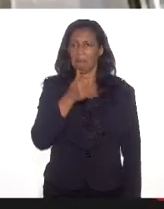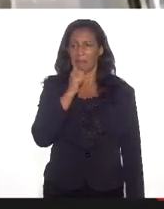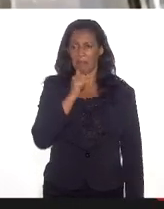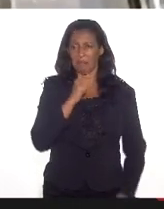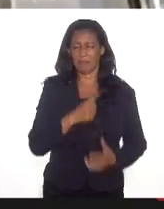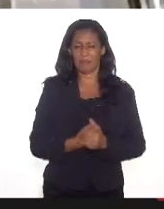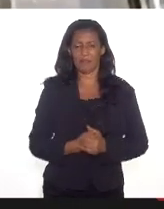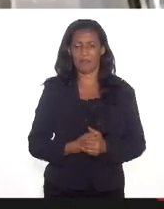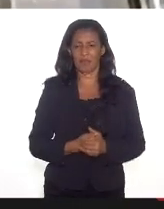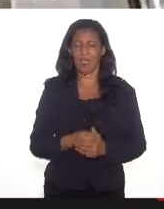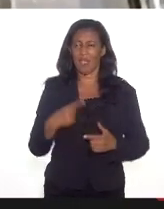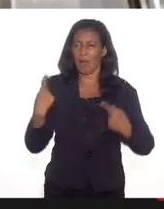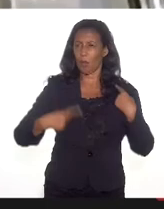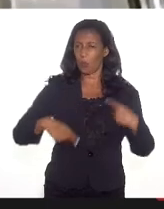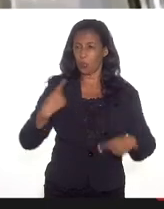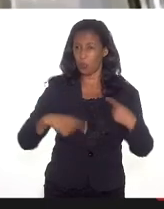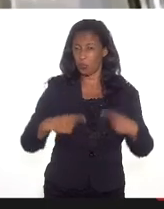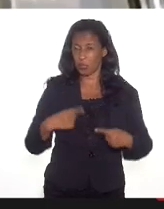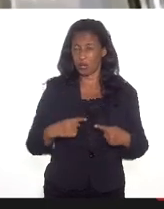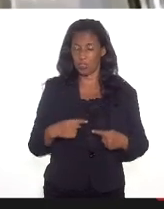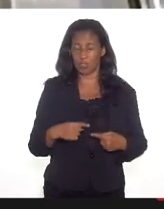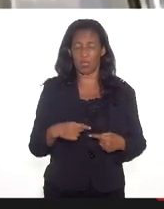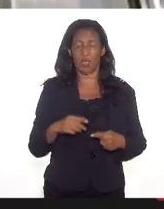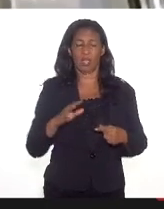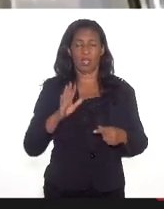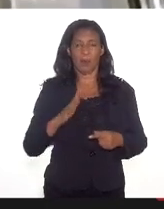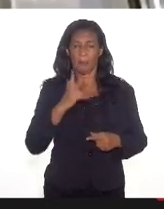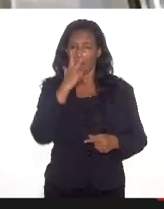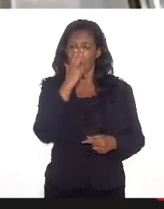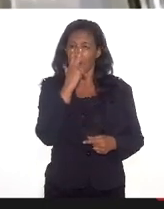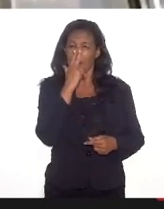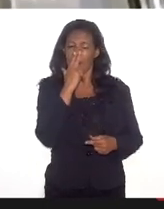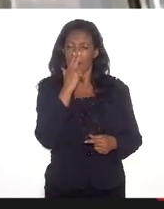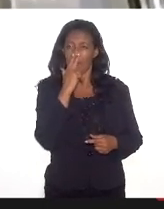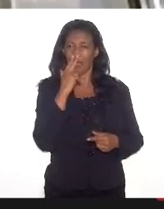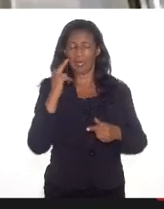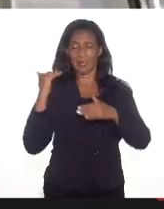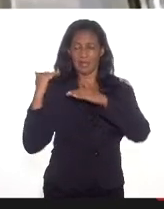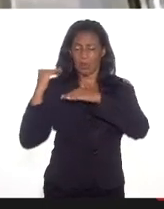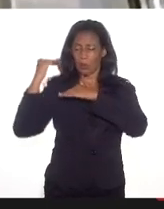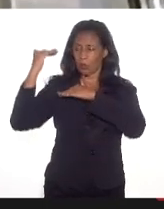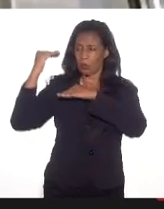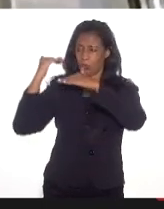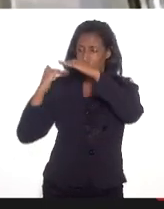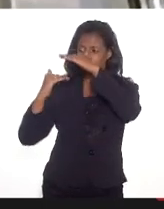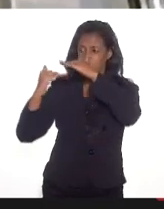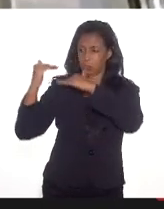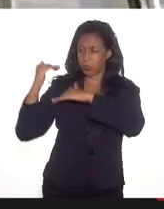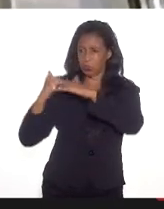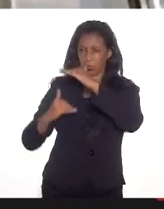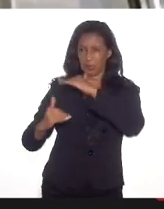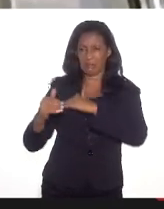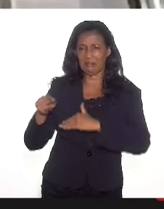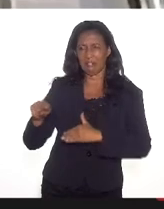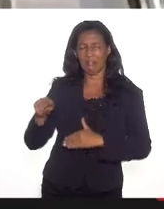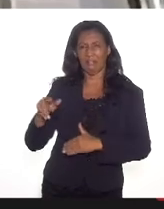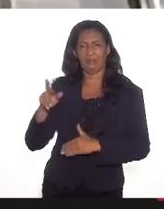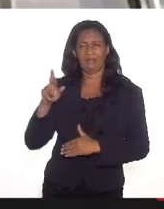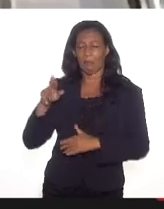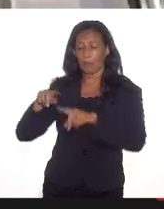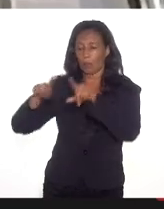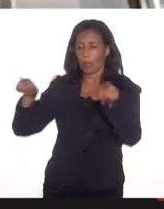saneamento básico no Rio de Janeiro elas são escaladas e hierarquizadas por raça gênero e